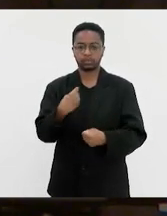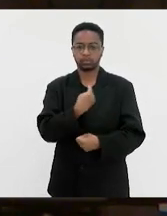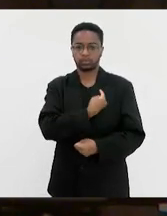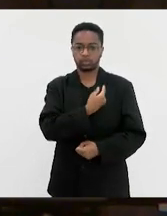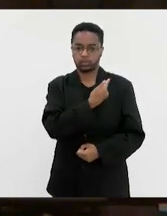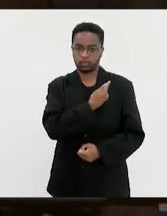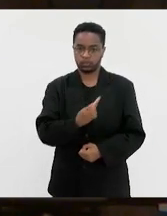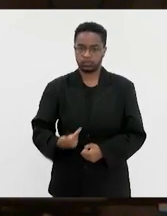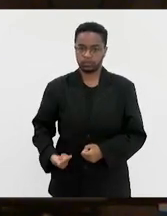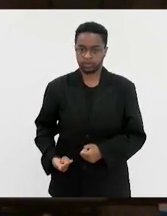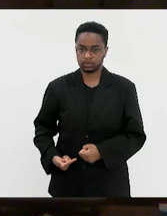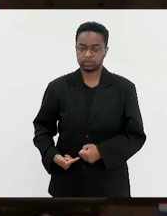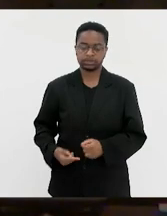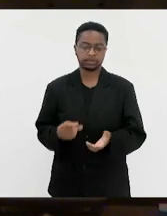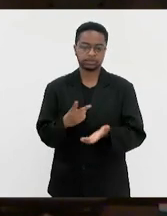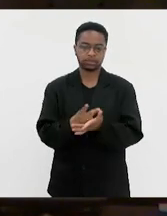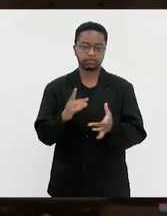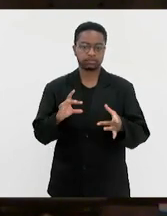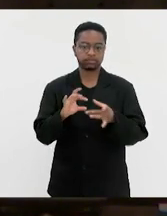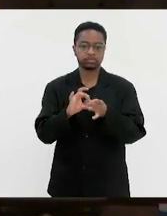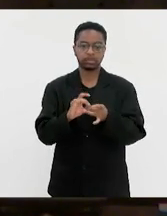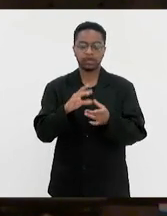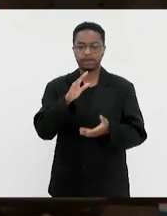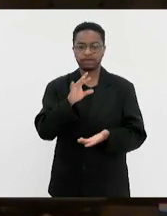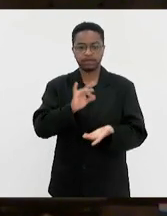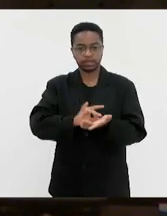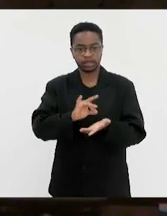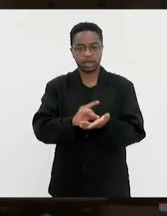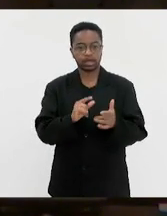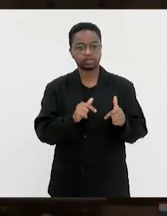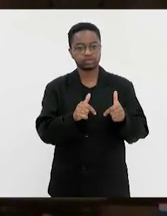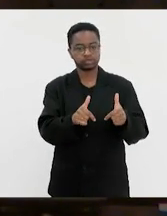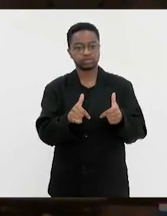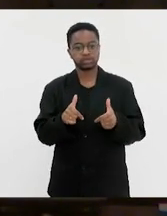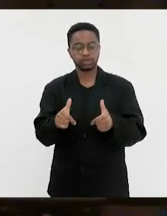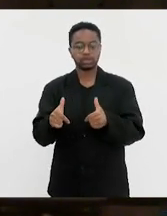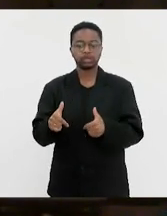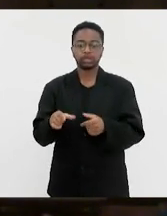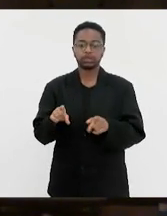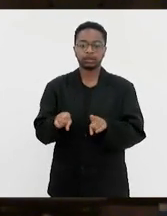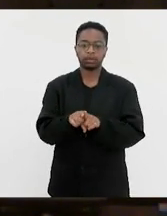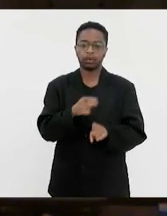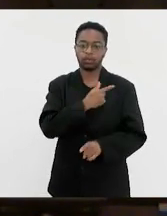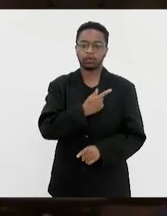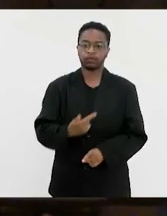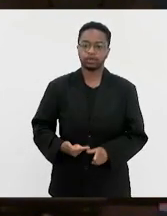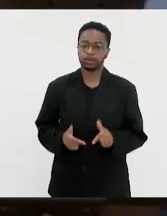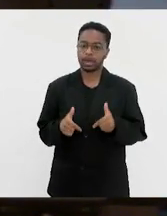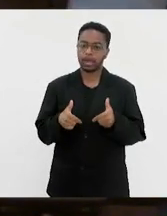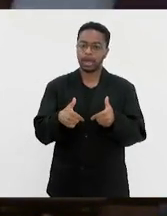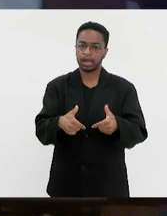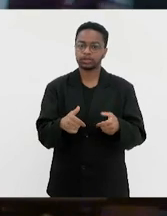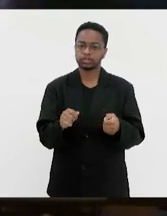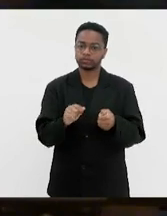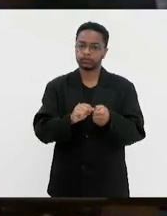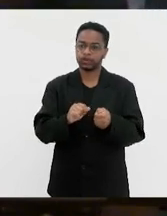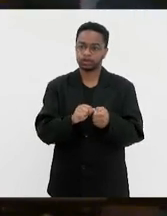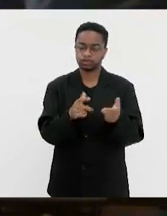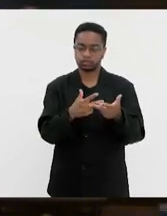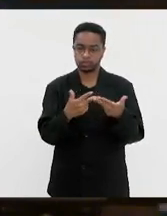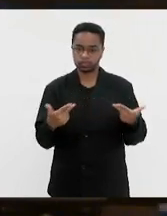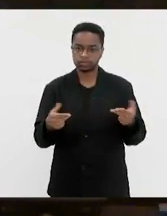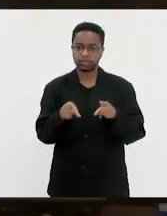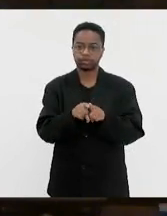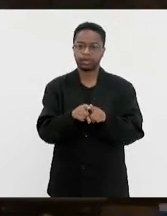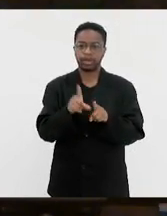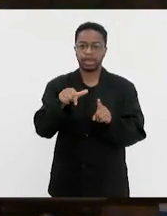da verdade, em cima das realizações, em cima de um governo que faz, um governo que realiza, um governo que é referência